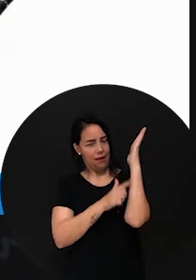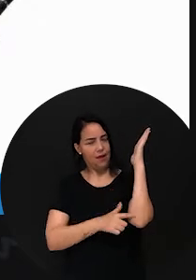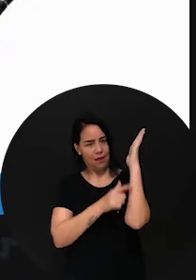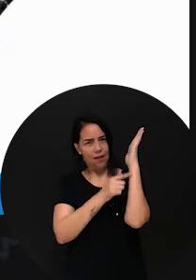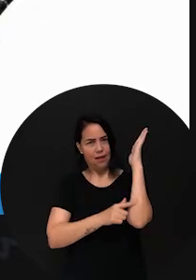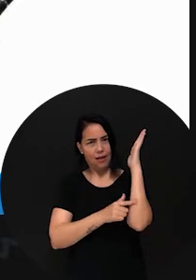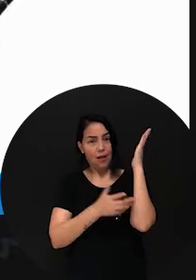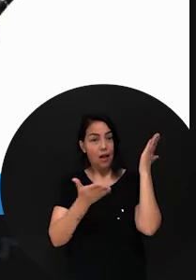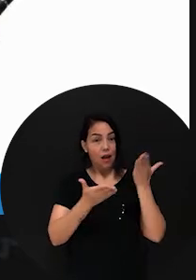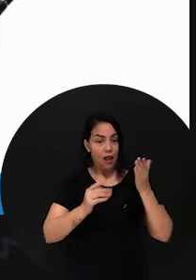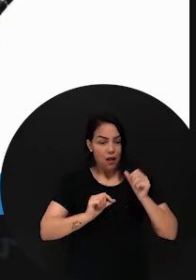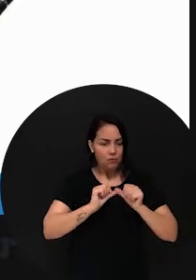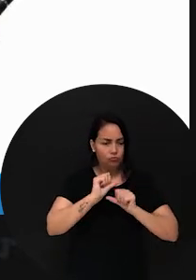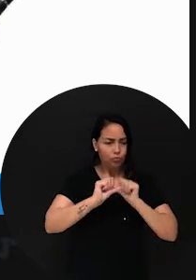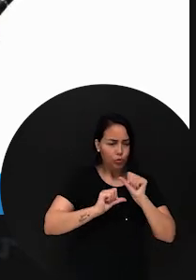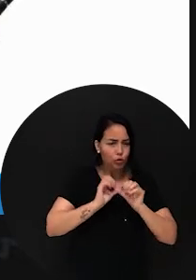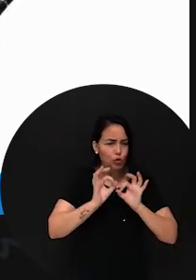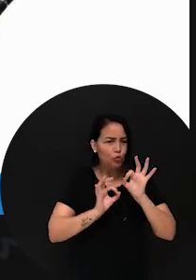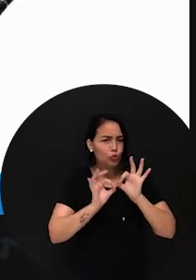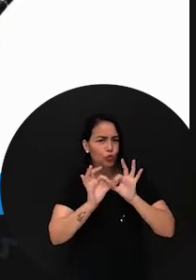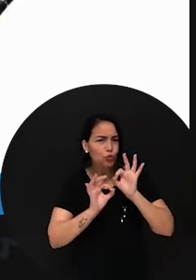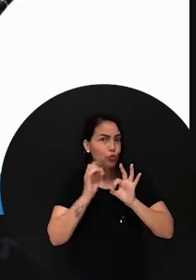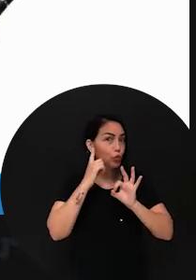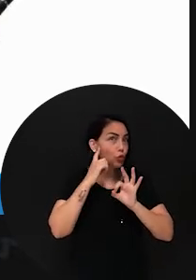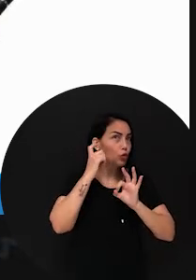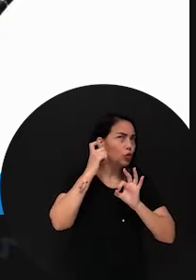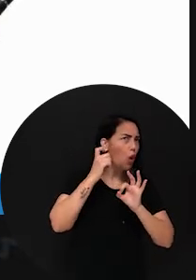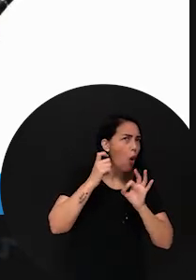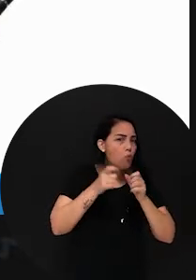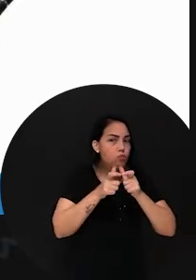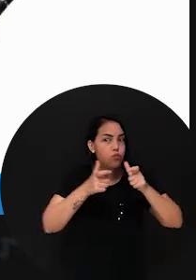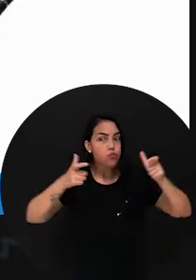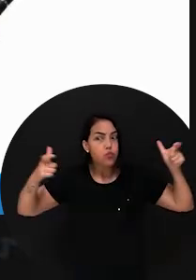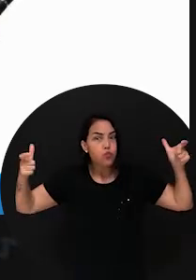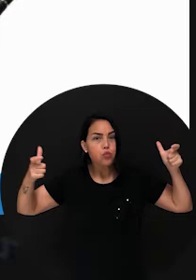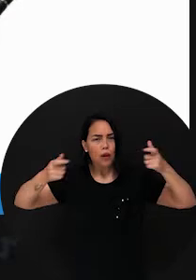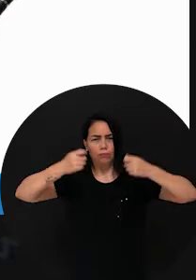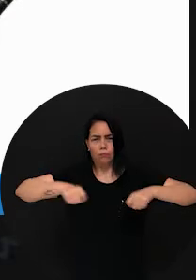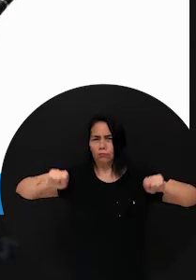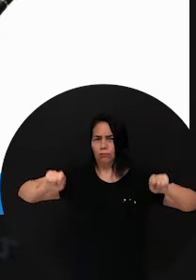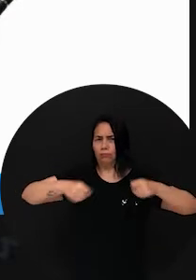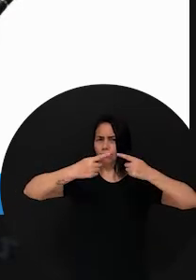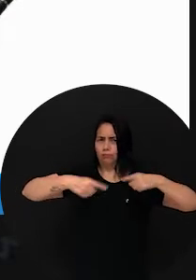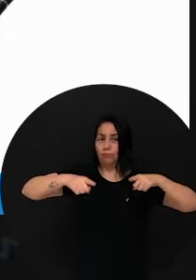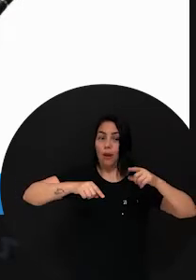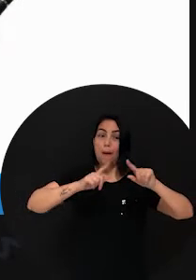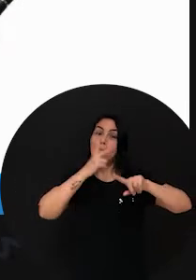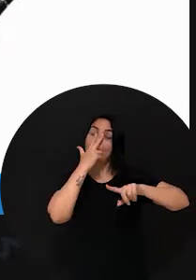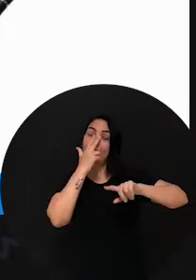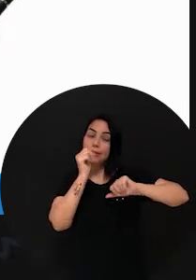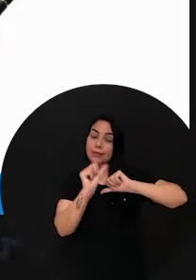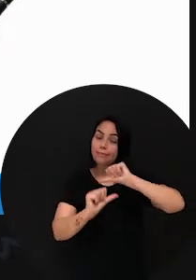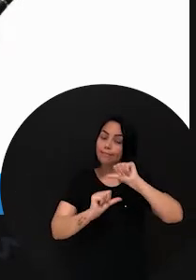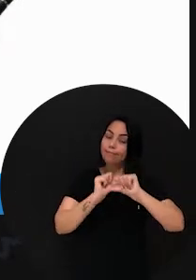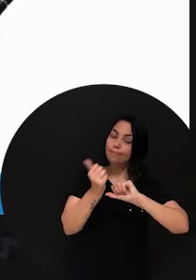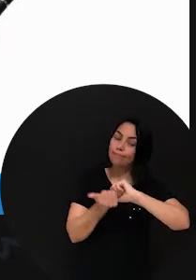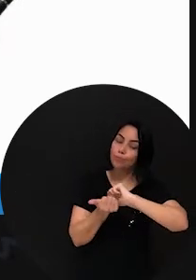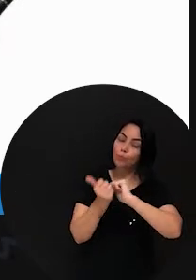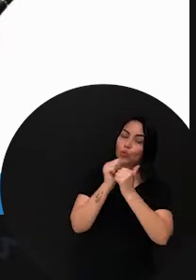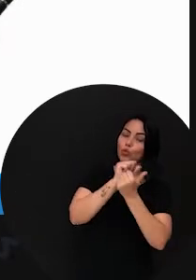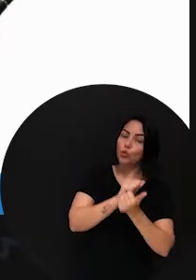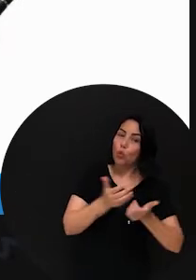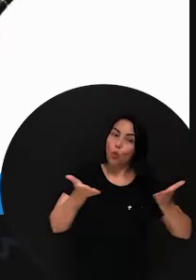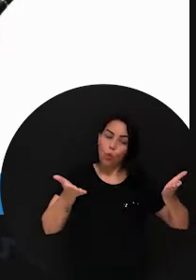uma questão de projeção sonora com as grandes orquestras, ela foi adaptando-se para o